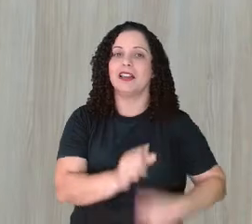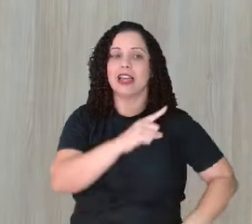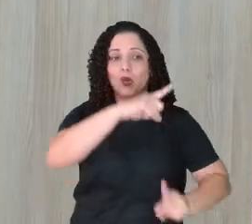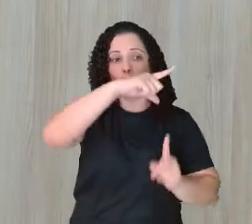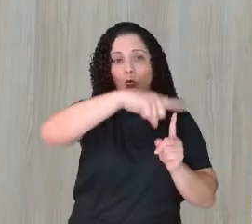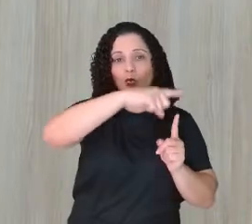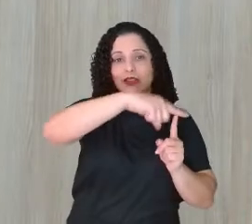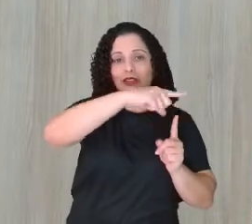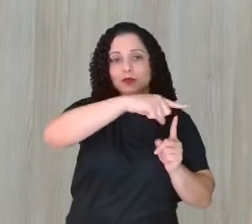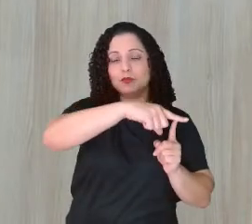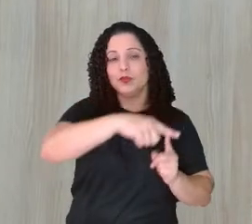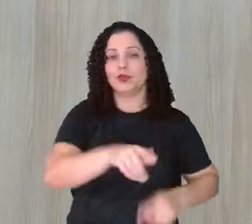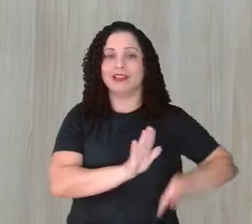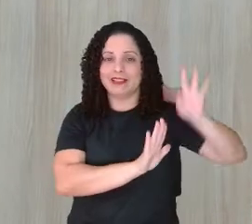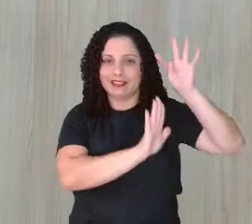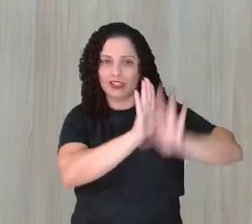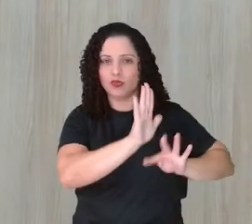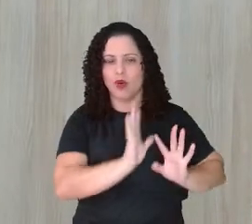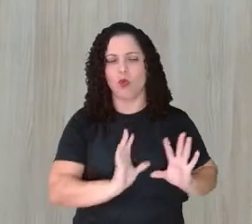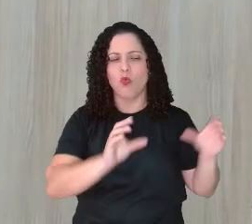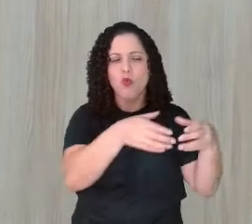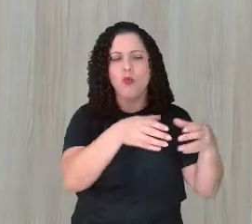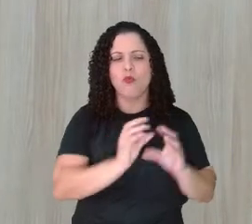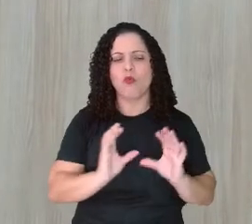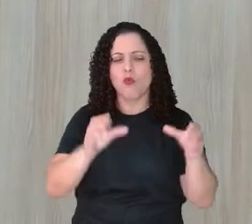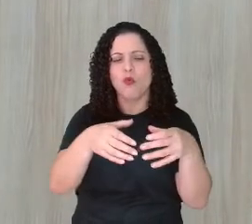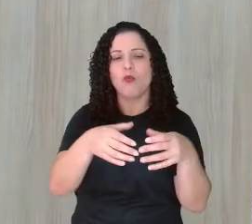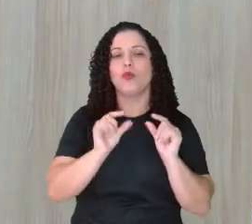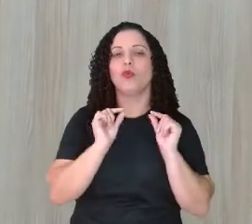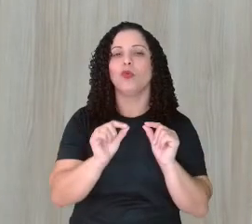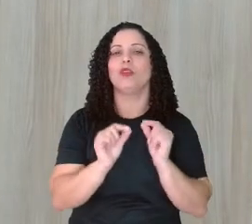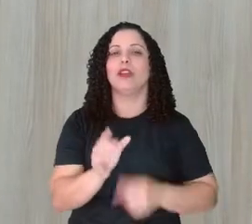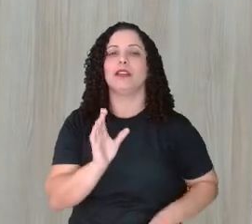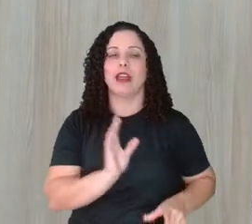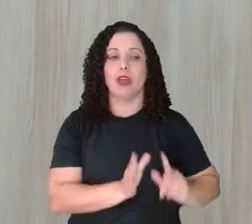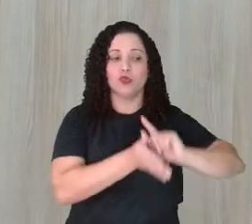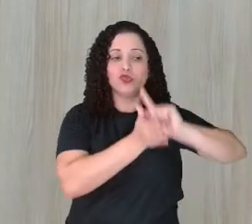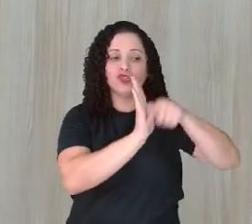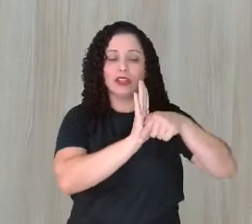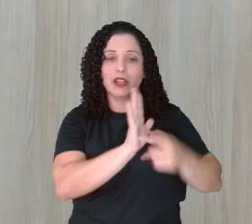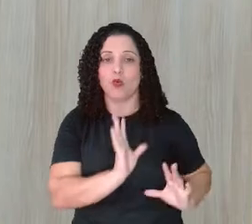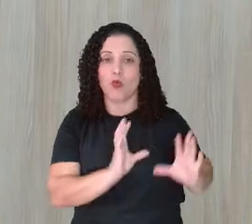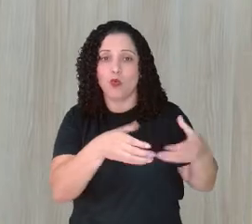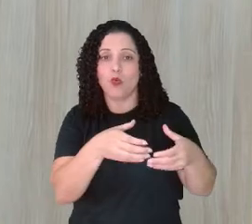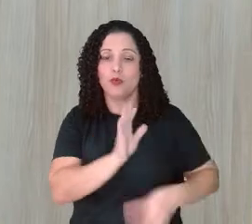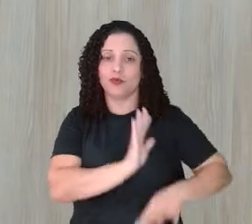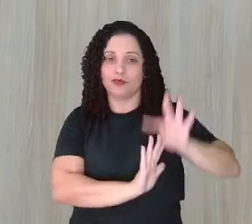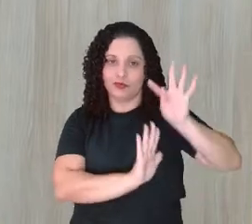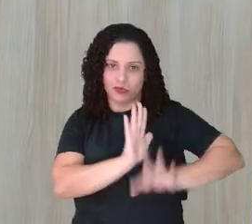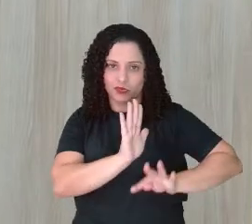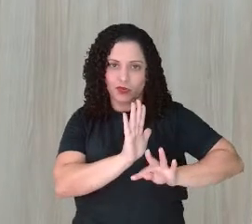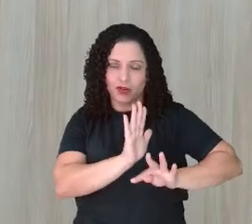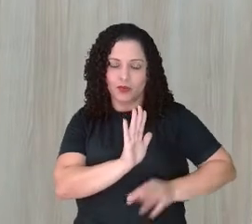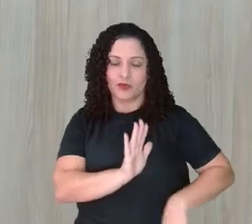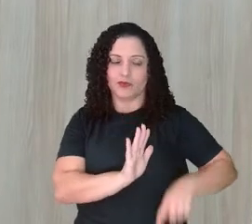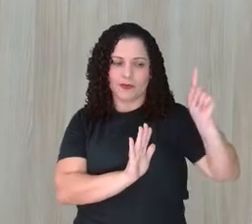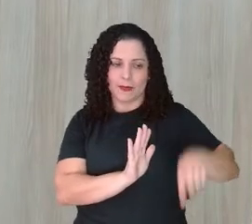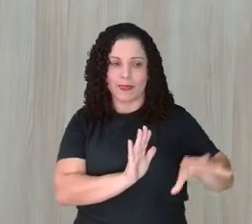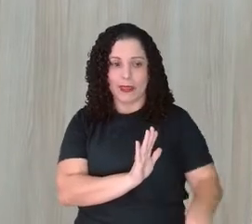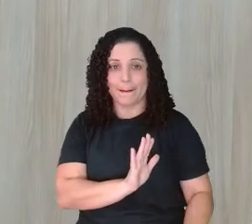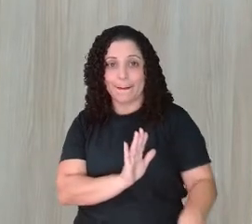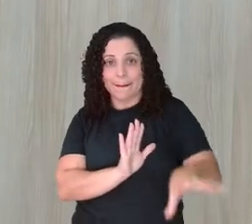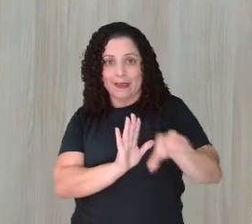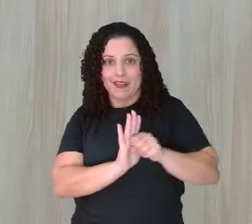Aquele gênero é de que agrupamento, né? Hoje a gente fala agrupamento textual. Por quê? A gente tem que pegar